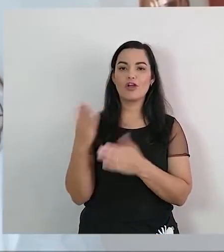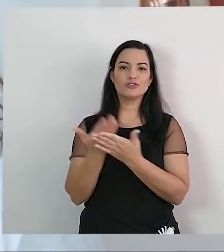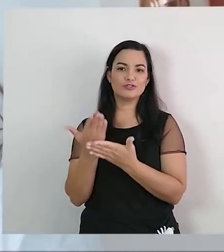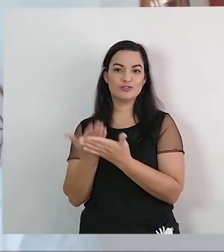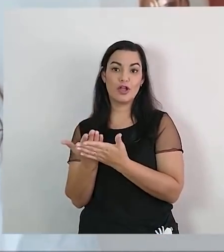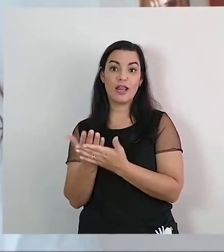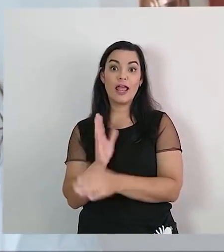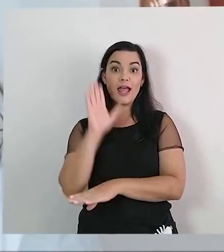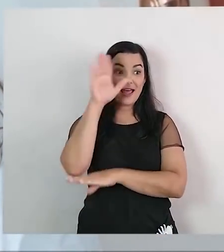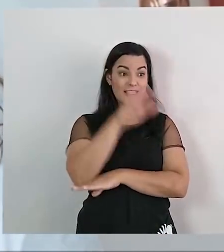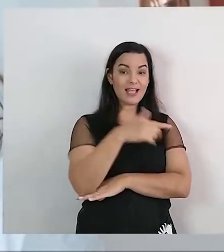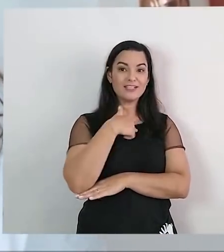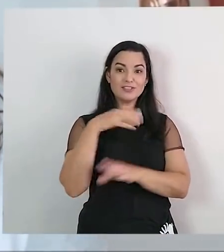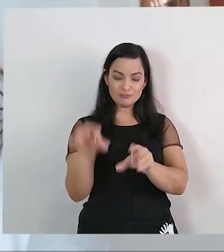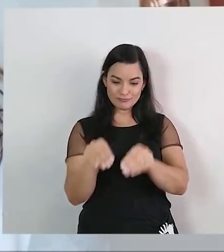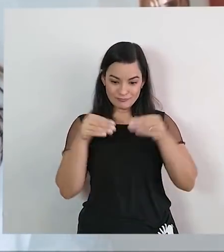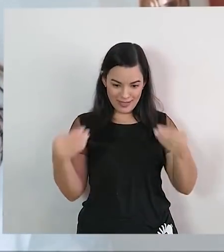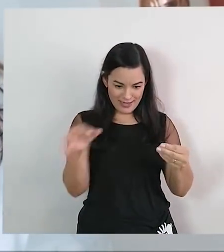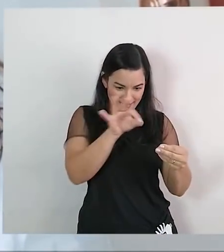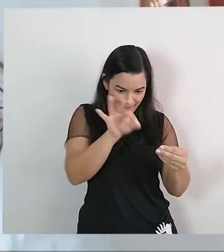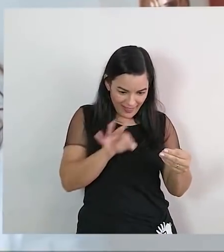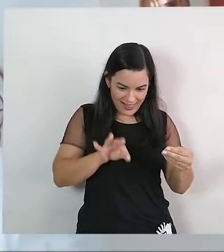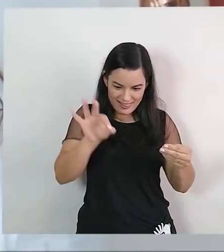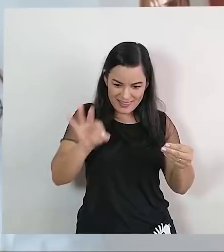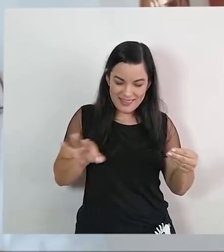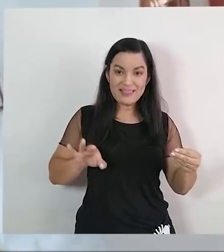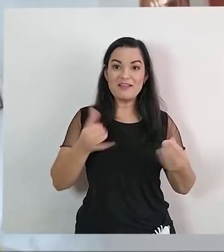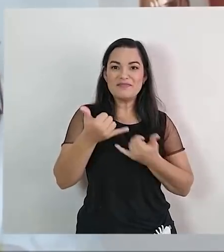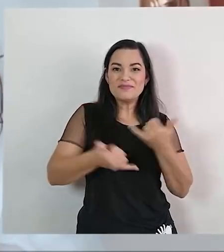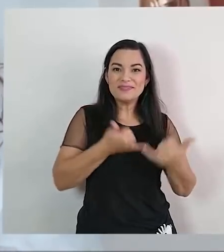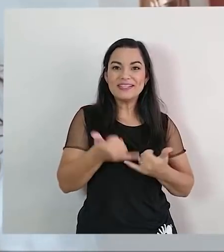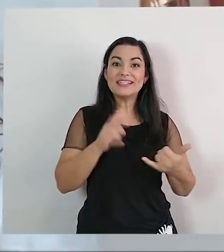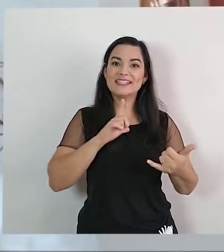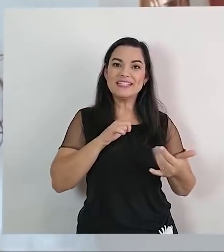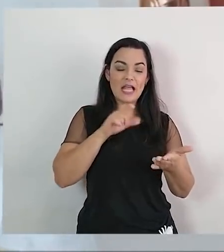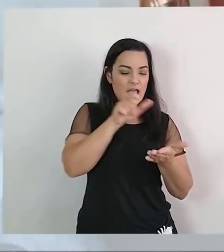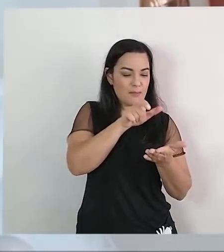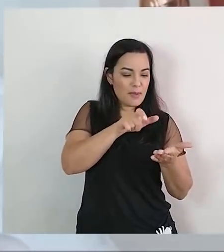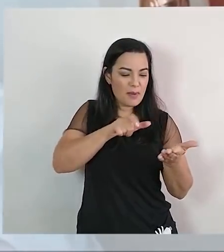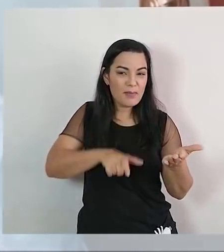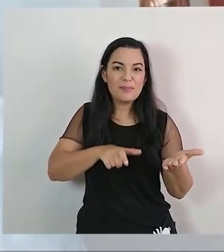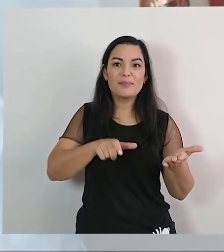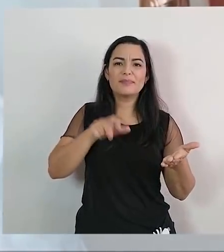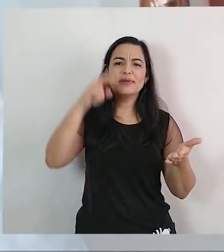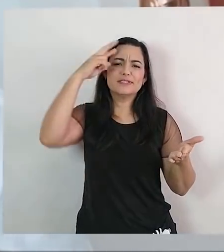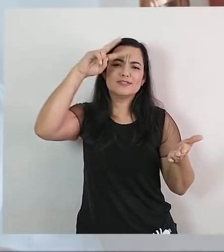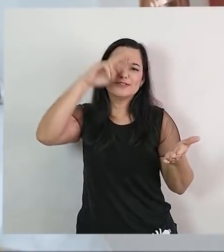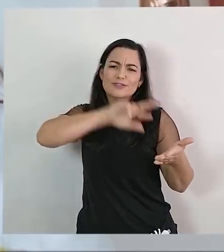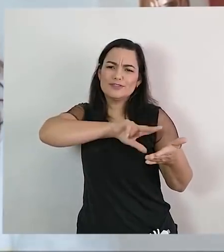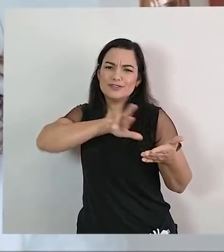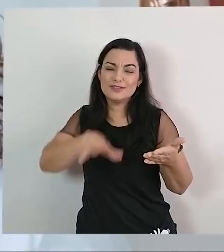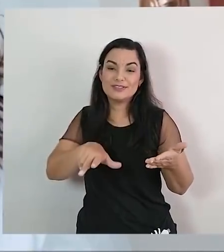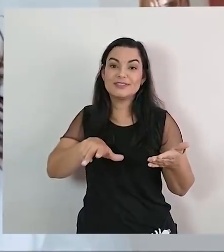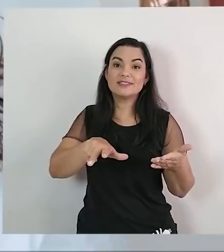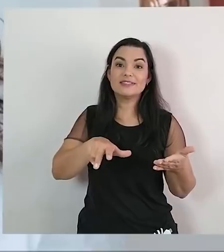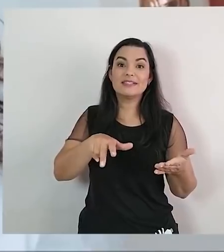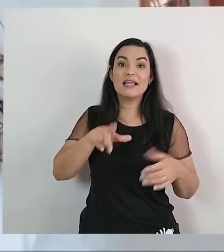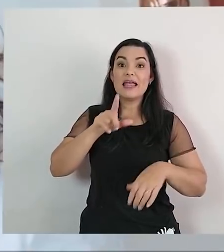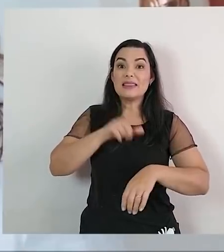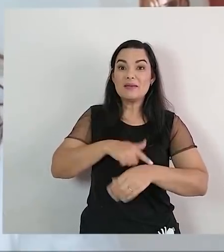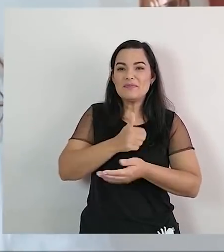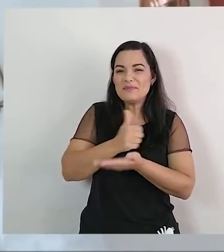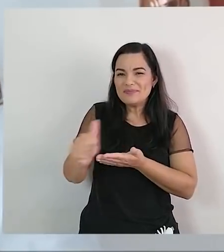ficava brincando com o meu gibi. Lá tinham tirinhas, histórias,